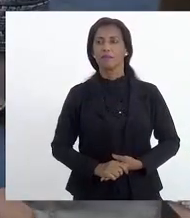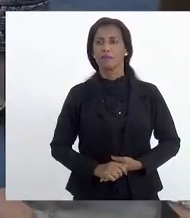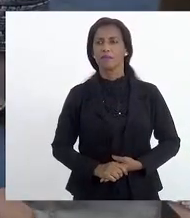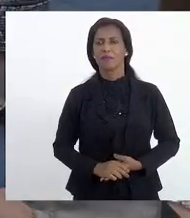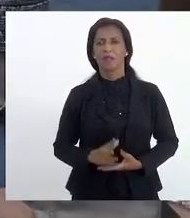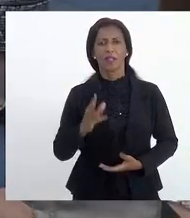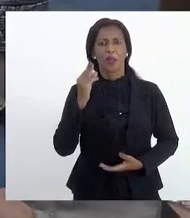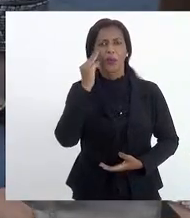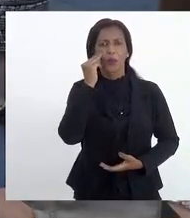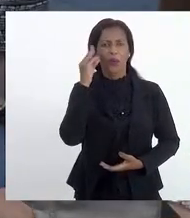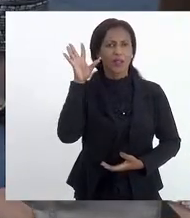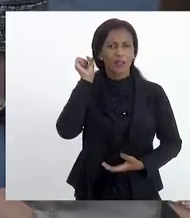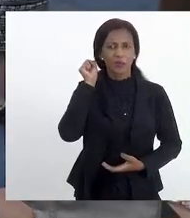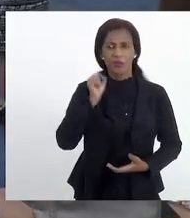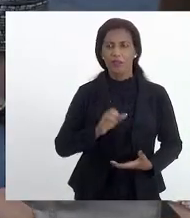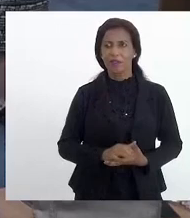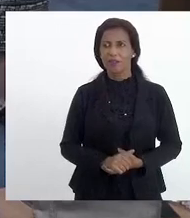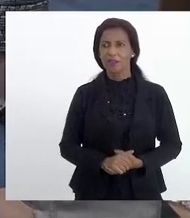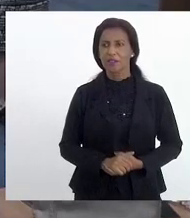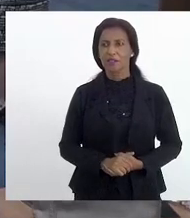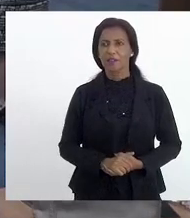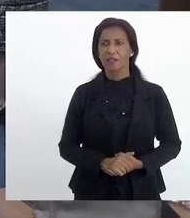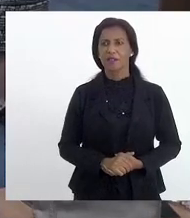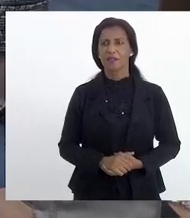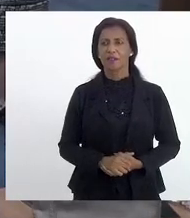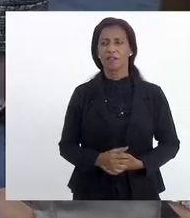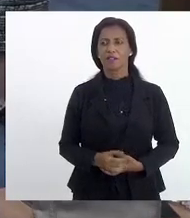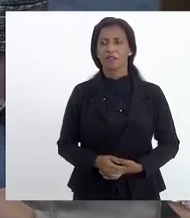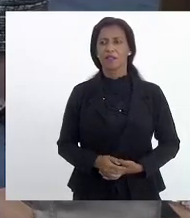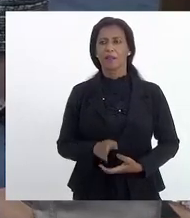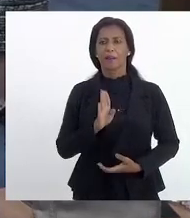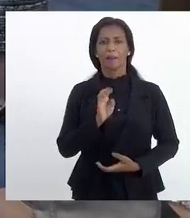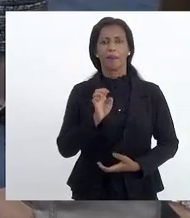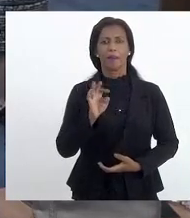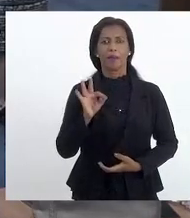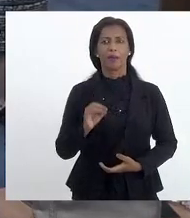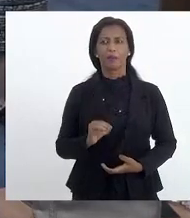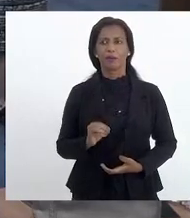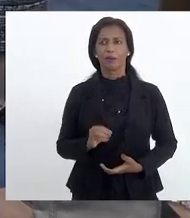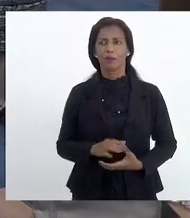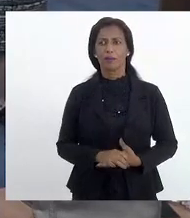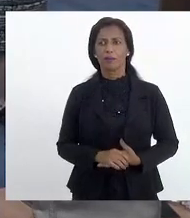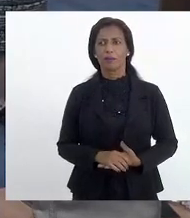Deputada Mônica, está me ouvindo ou não? Tudo bem, Bebeto. Deputado Bebeto.